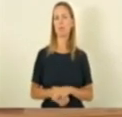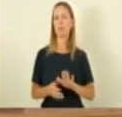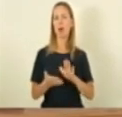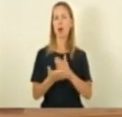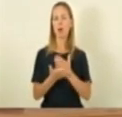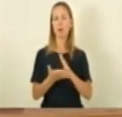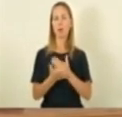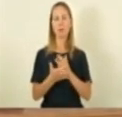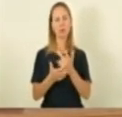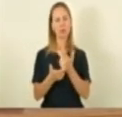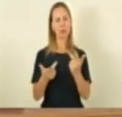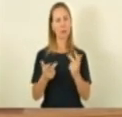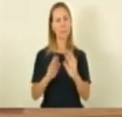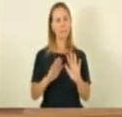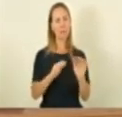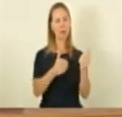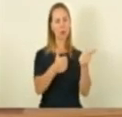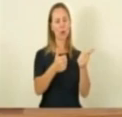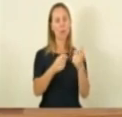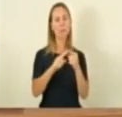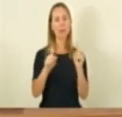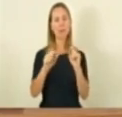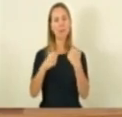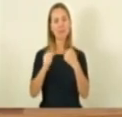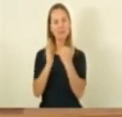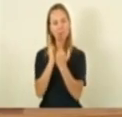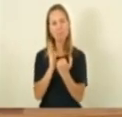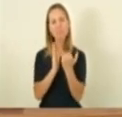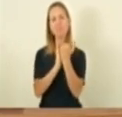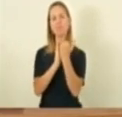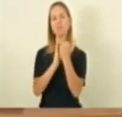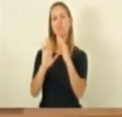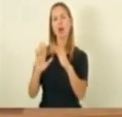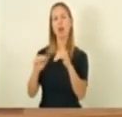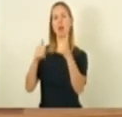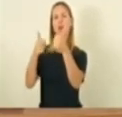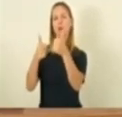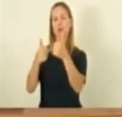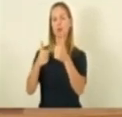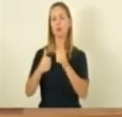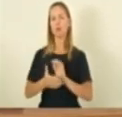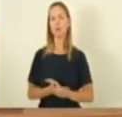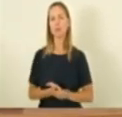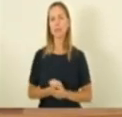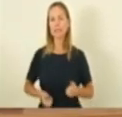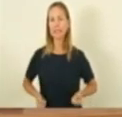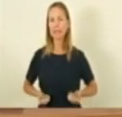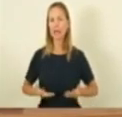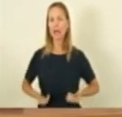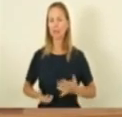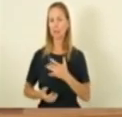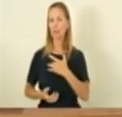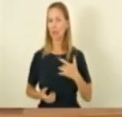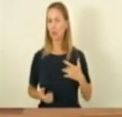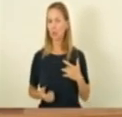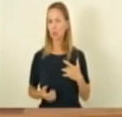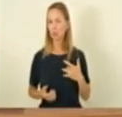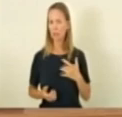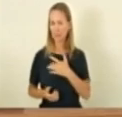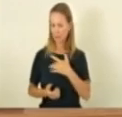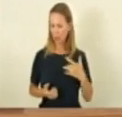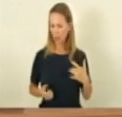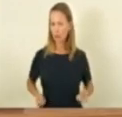Algumas coisas melhoraram, mas precisa melhorar mais. E não se falar em gasto com saúde. Saúde não é